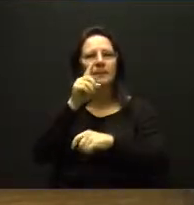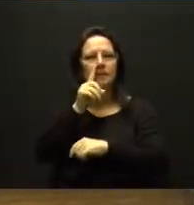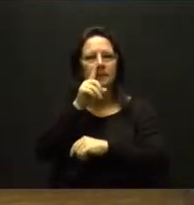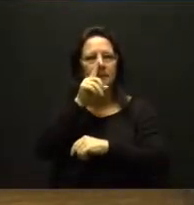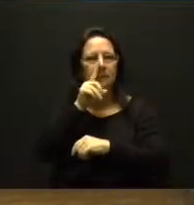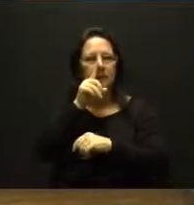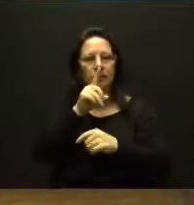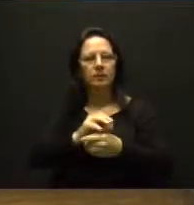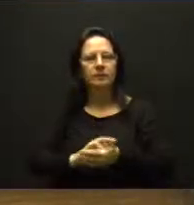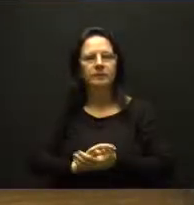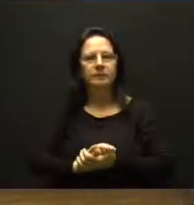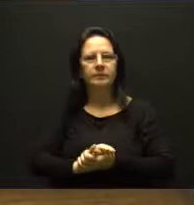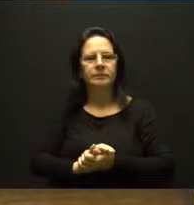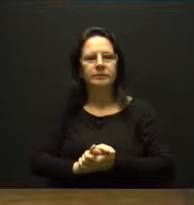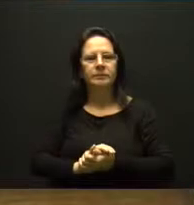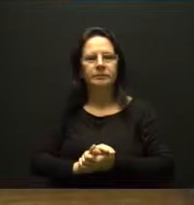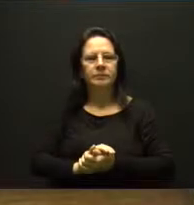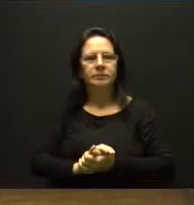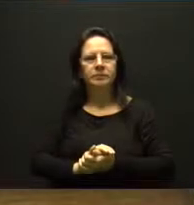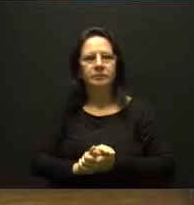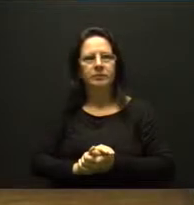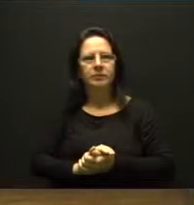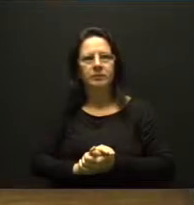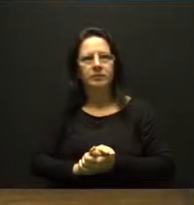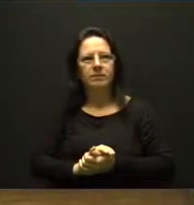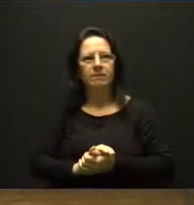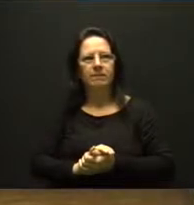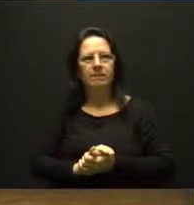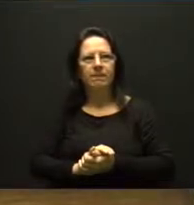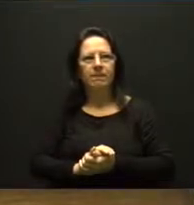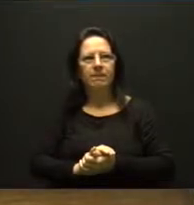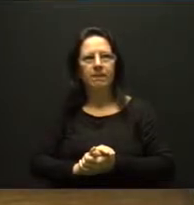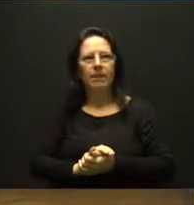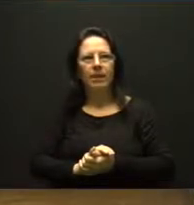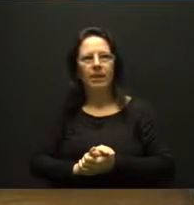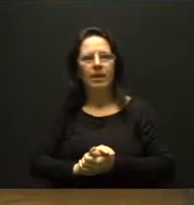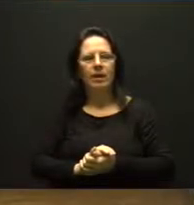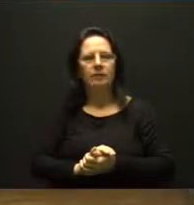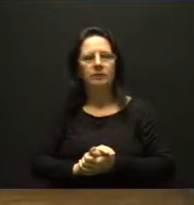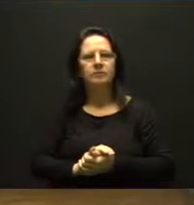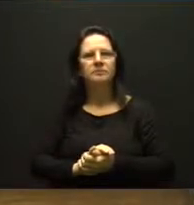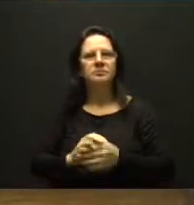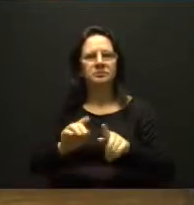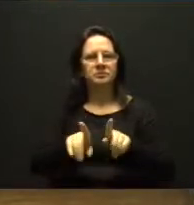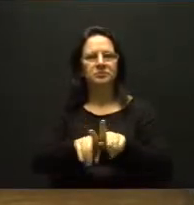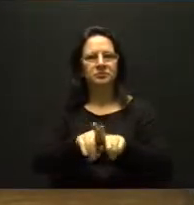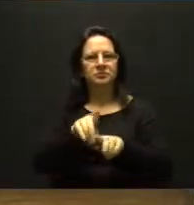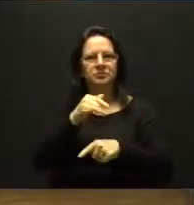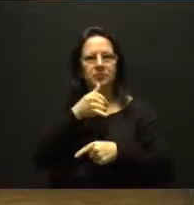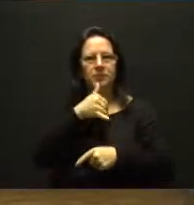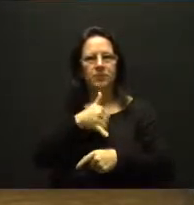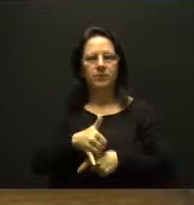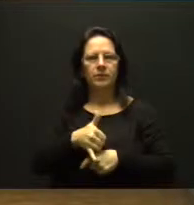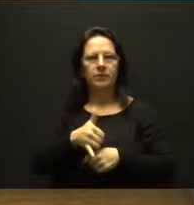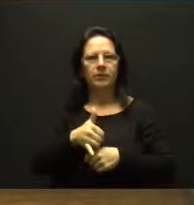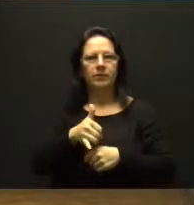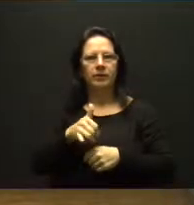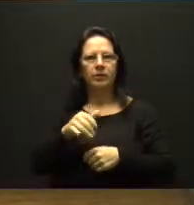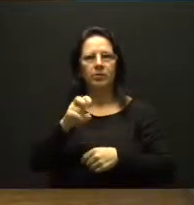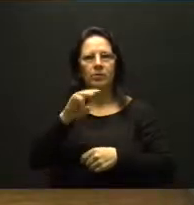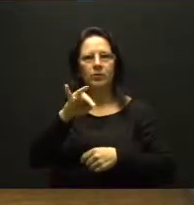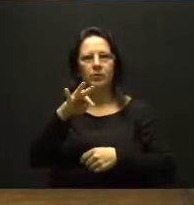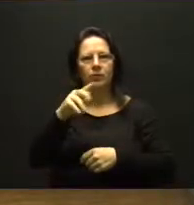trecho ali sobre a ponte do arco íris vereador sérgio taddei lair lamentavelmente estão sendo vítimas